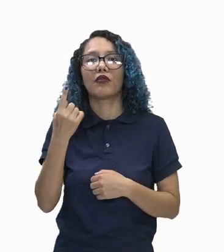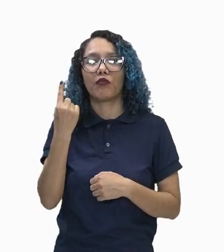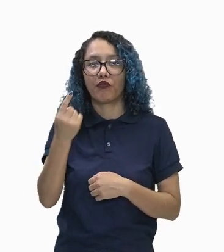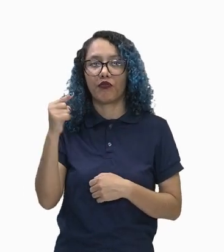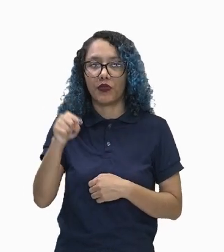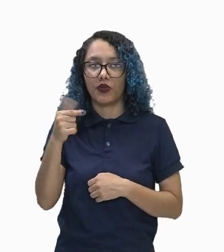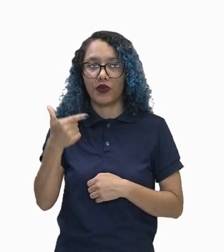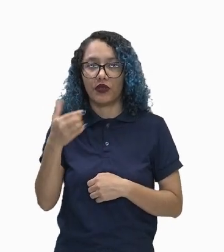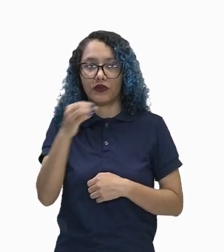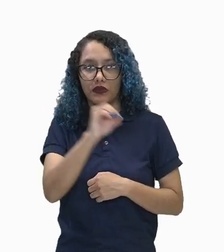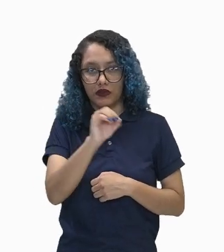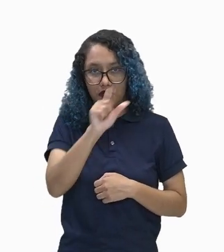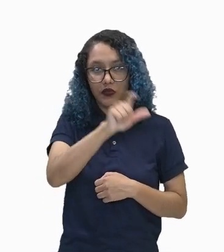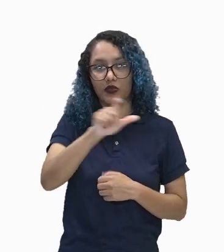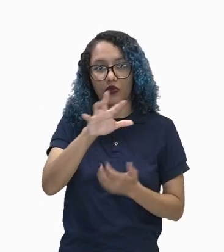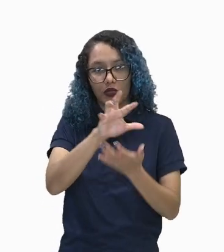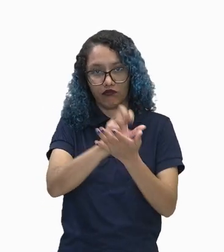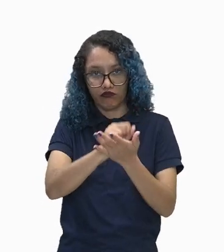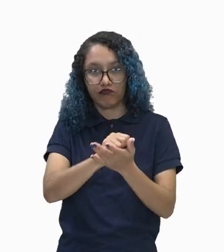né? AIDS